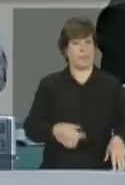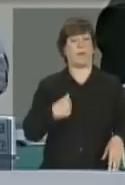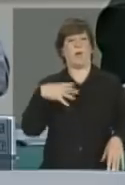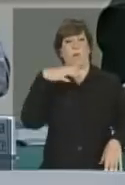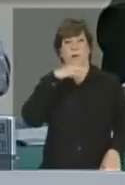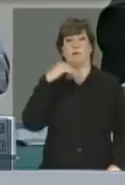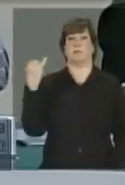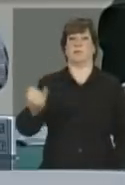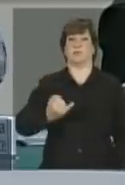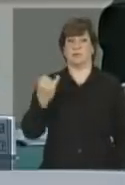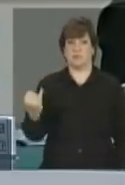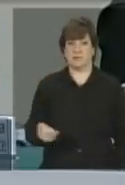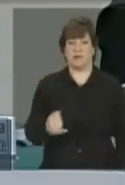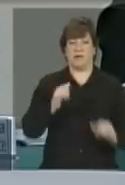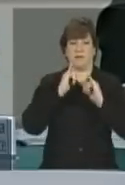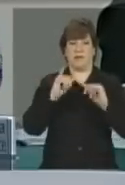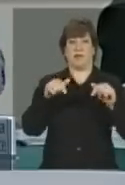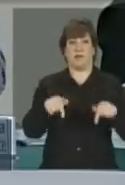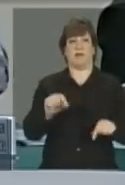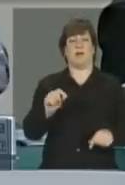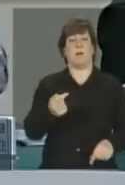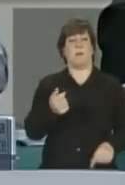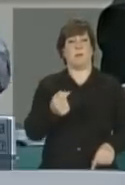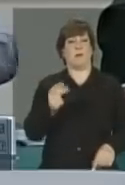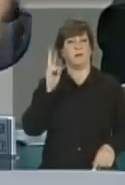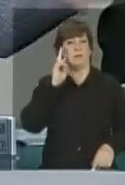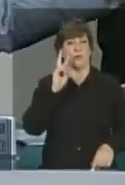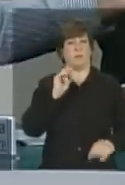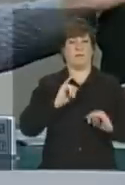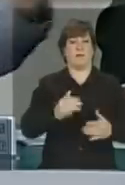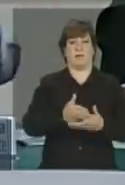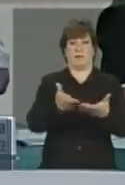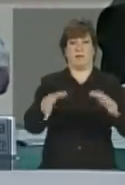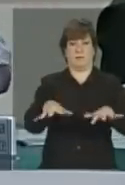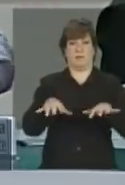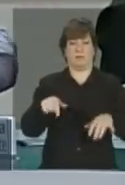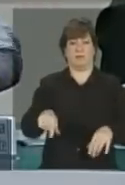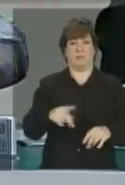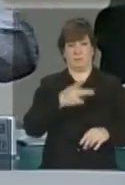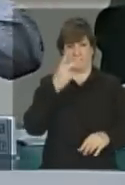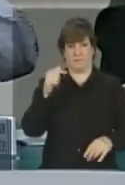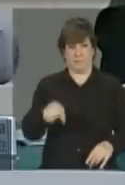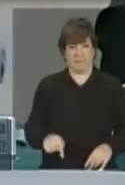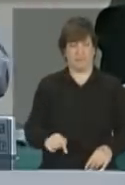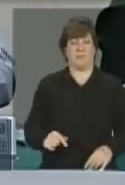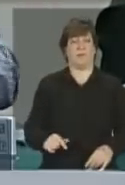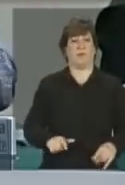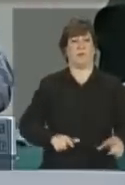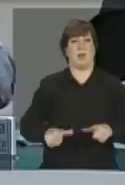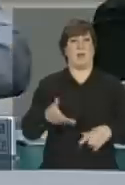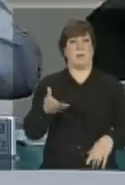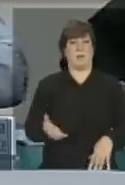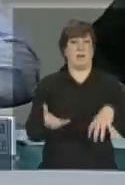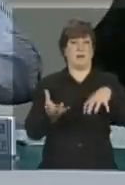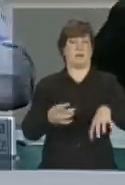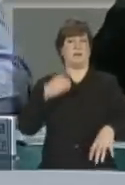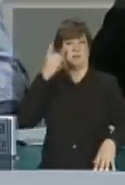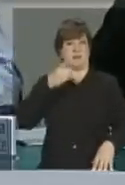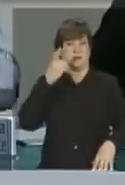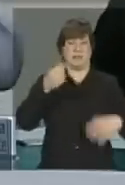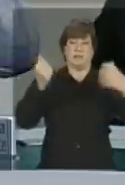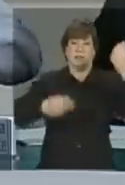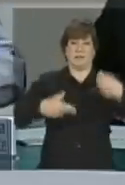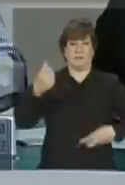importante ressaltar aqui, que é um pouco que ilustra esse auditório, e essa iniciativa da Frente Parlamentar, e de colocar todos no jogo